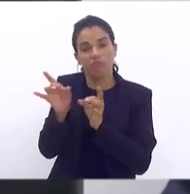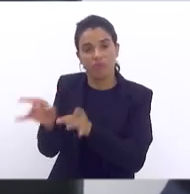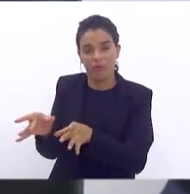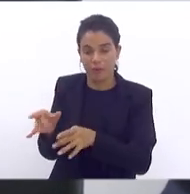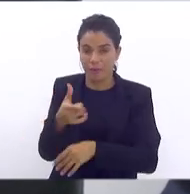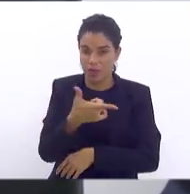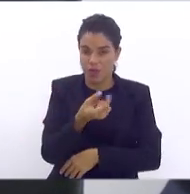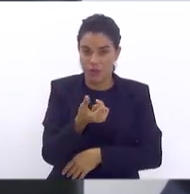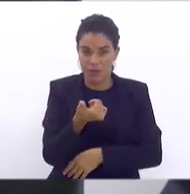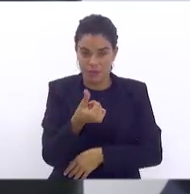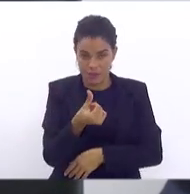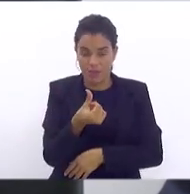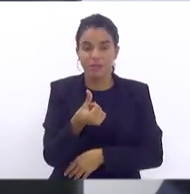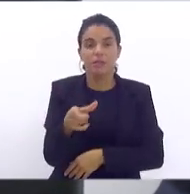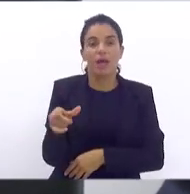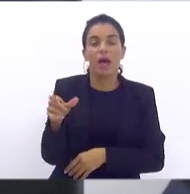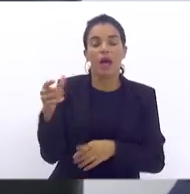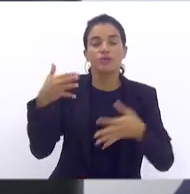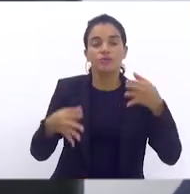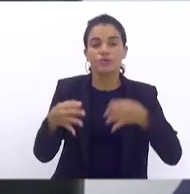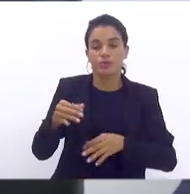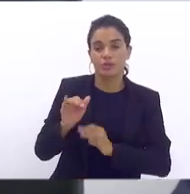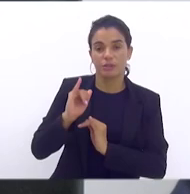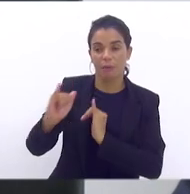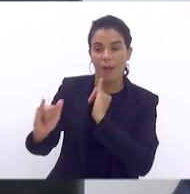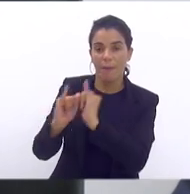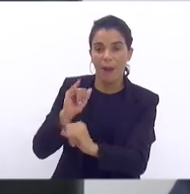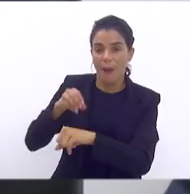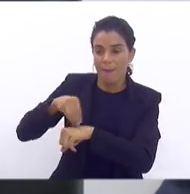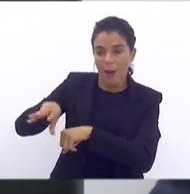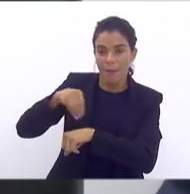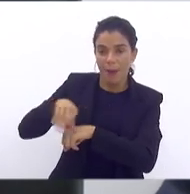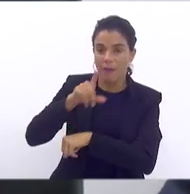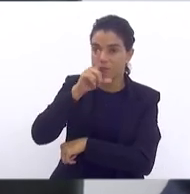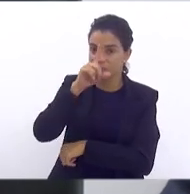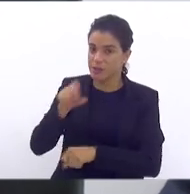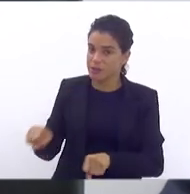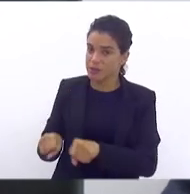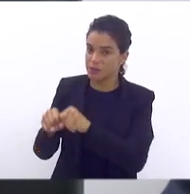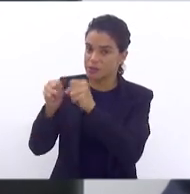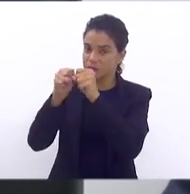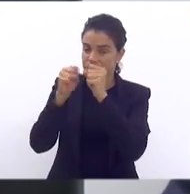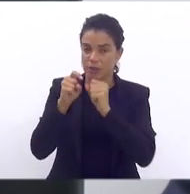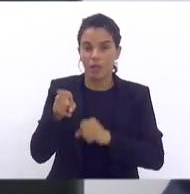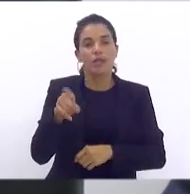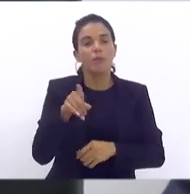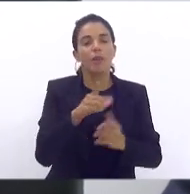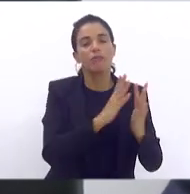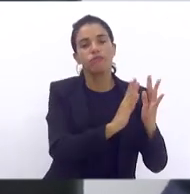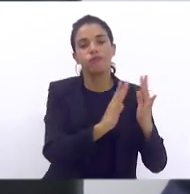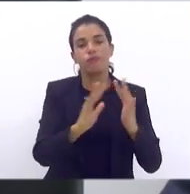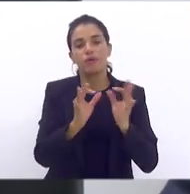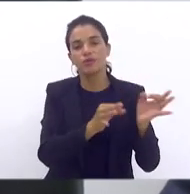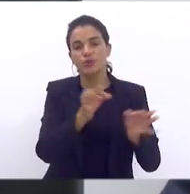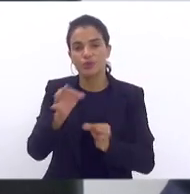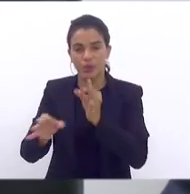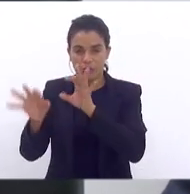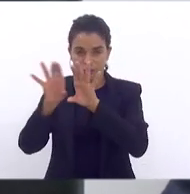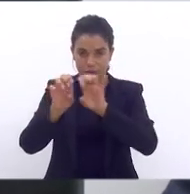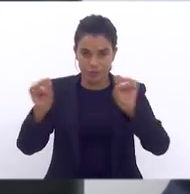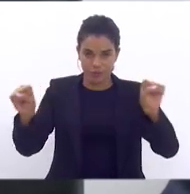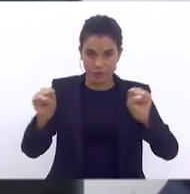2016, a justiça alertava para o risco de dano. Em um processo tramitando a Justiça Federal, a Companhia de